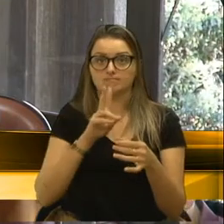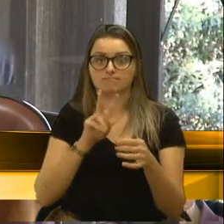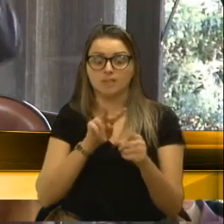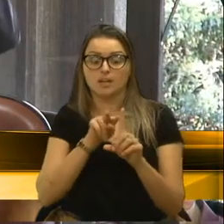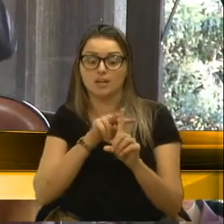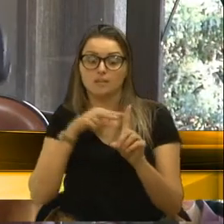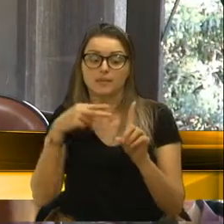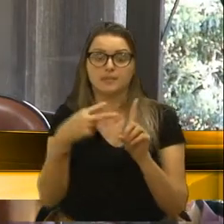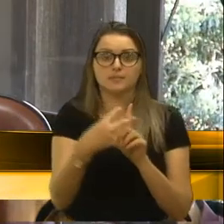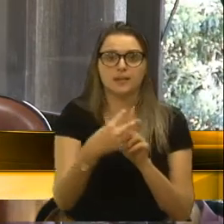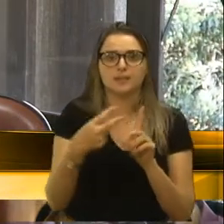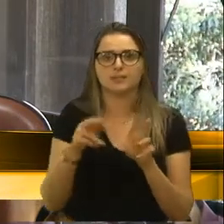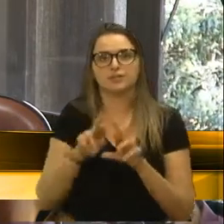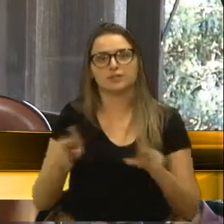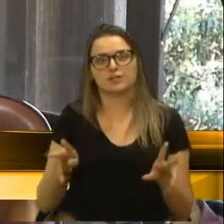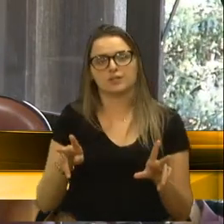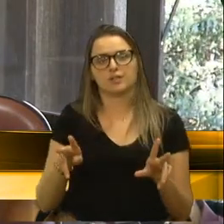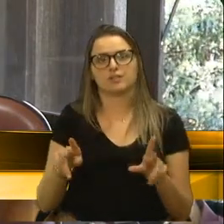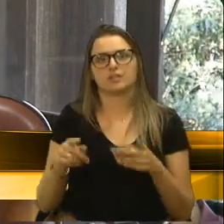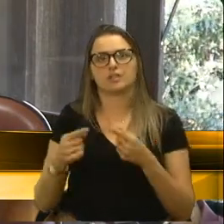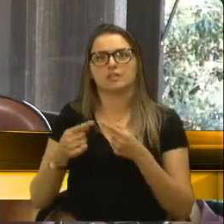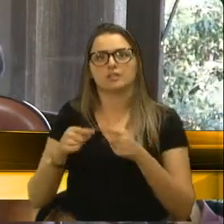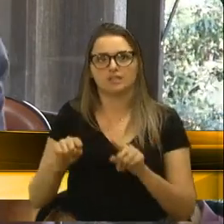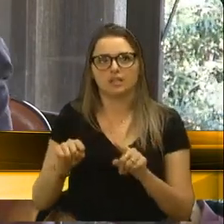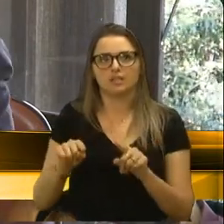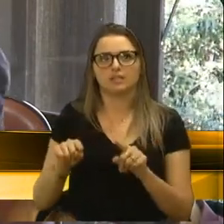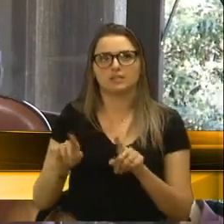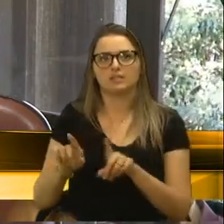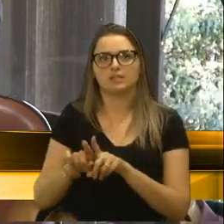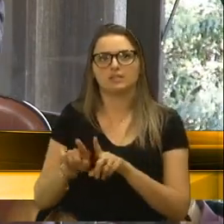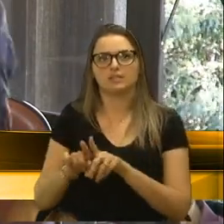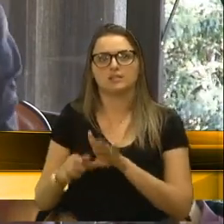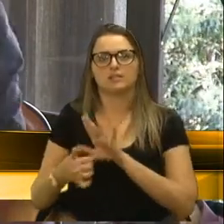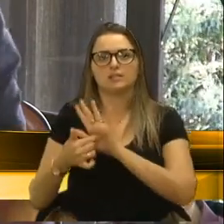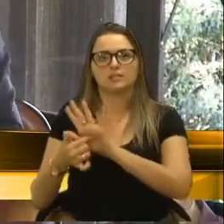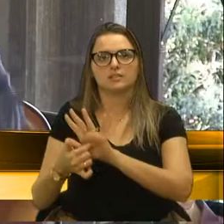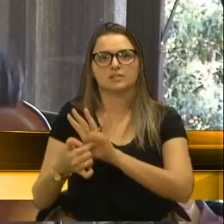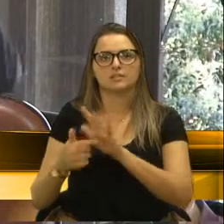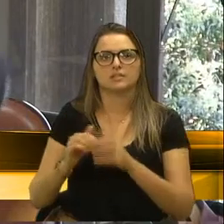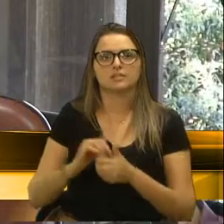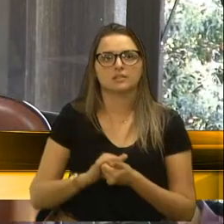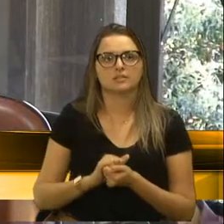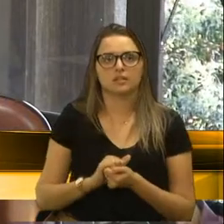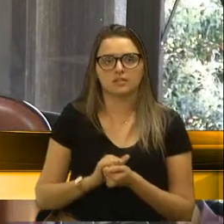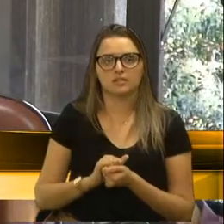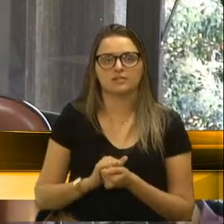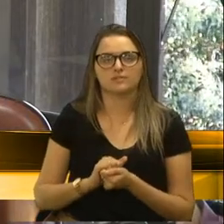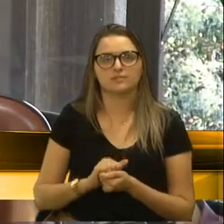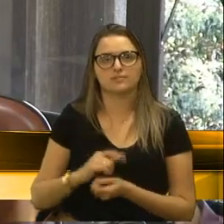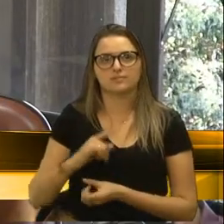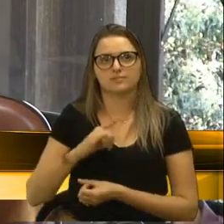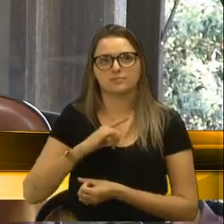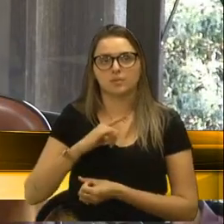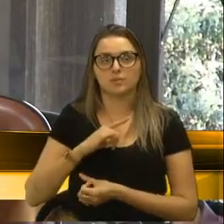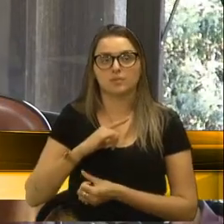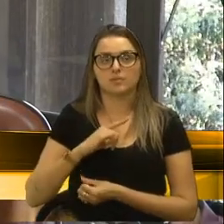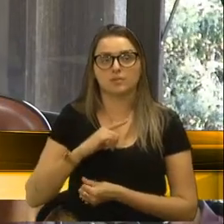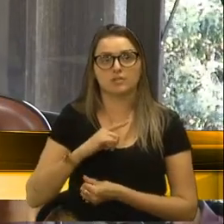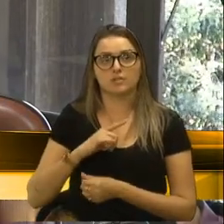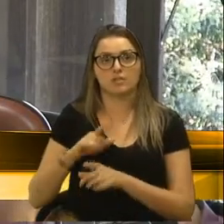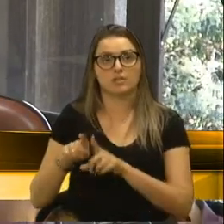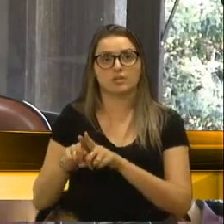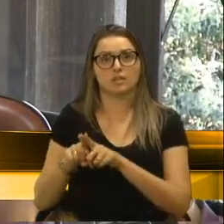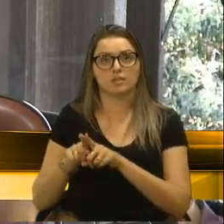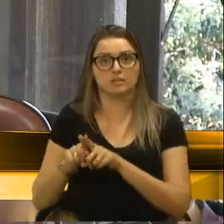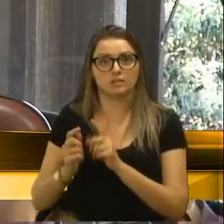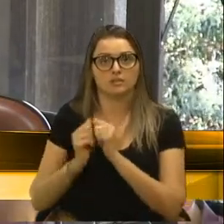é legal, constitucional, oportuno e conveniente. Ele é legal, nobres